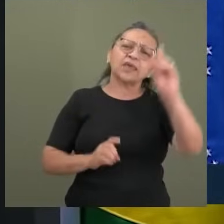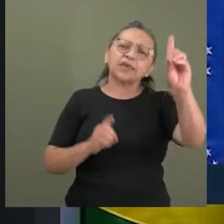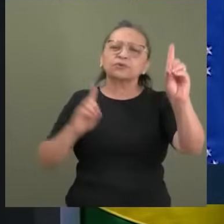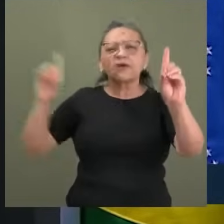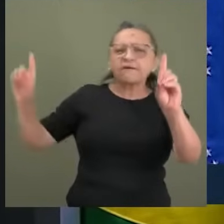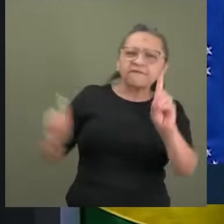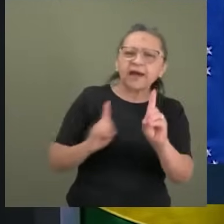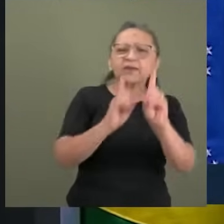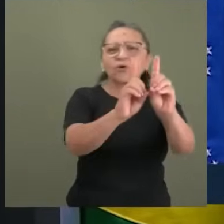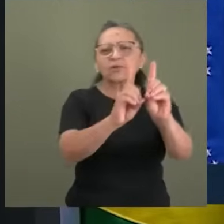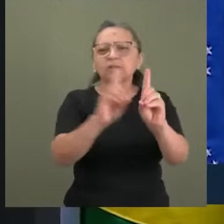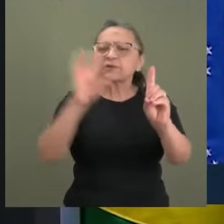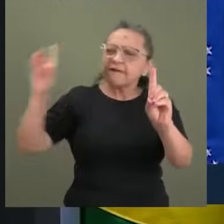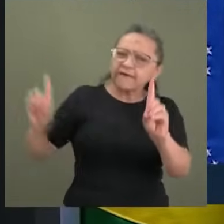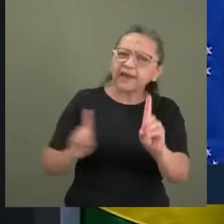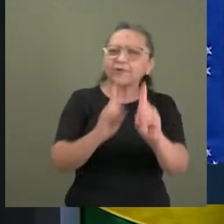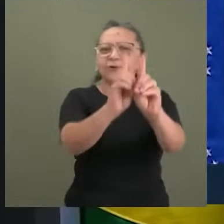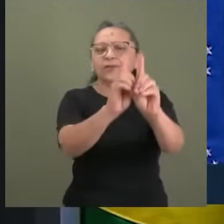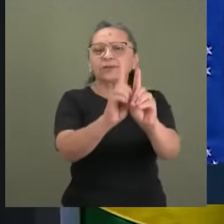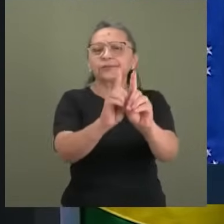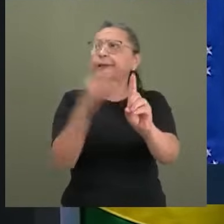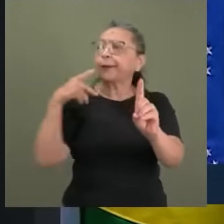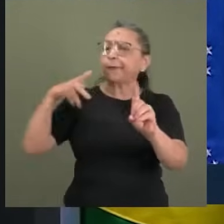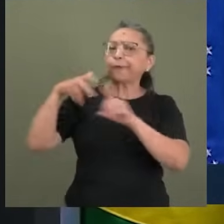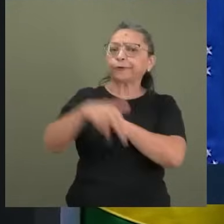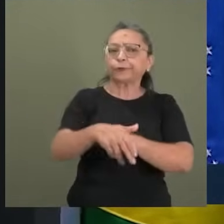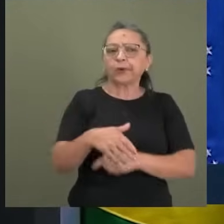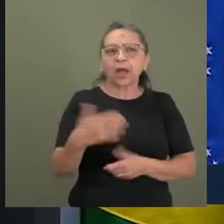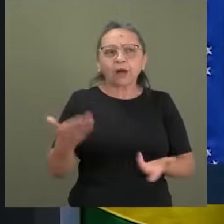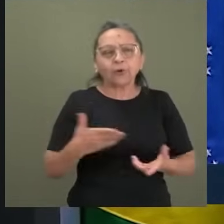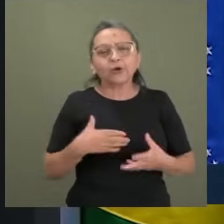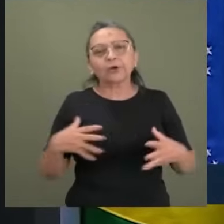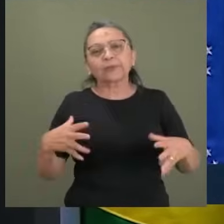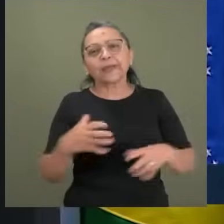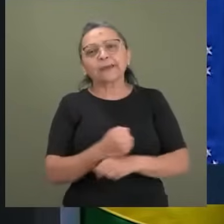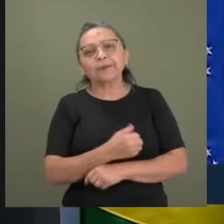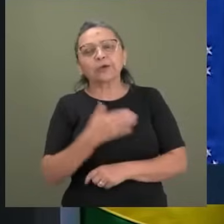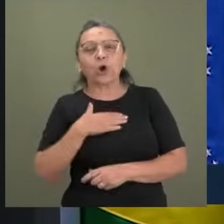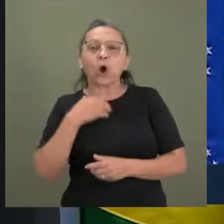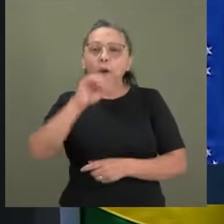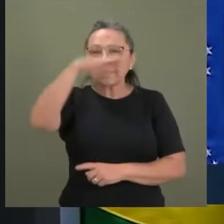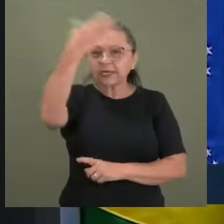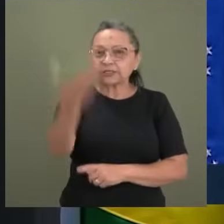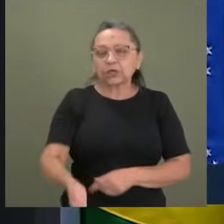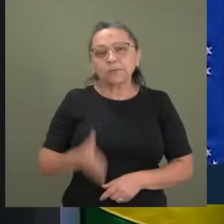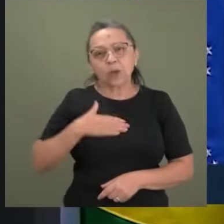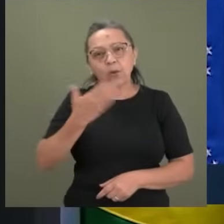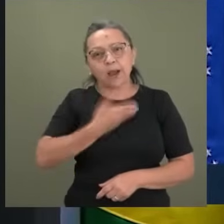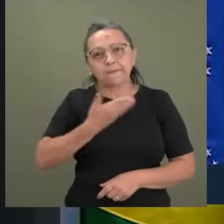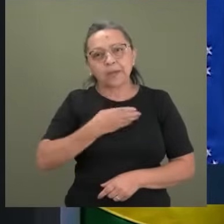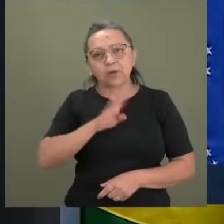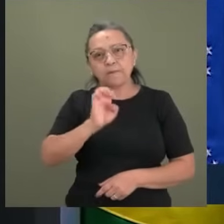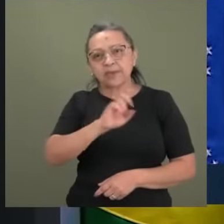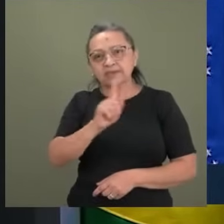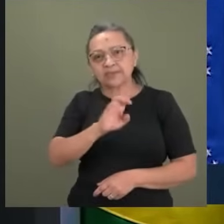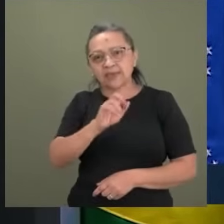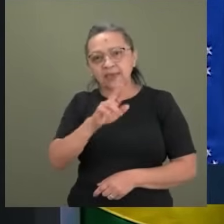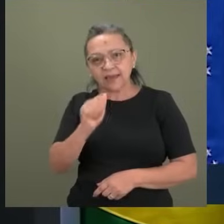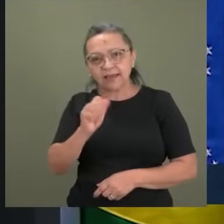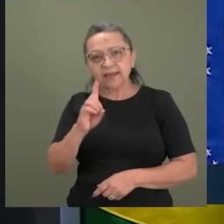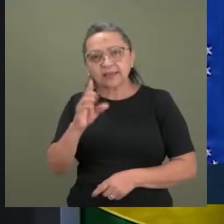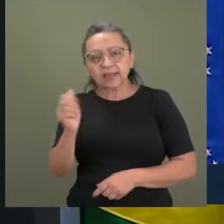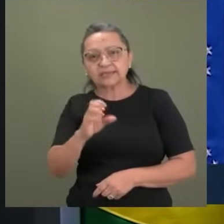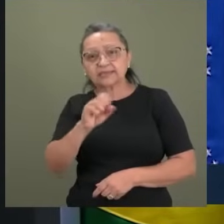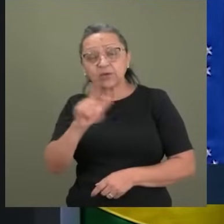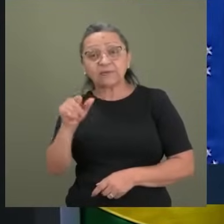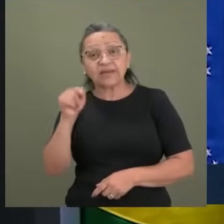cortou meu microfone agora encerro homenageando meu amigo bezerro da Silva nessa junção PL PT